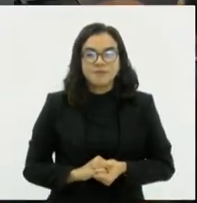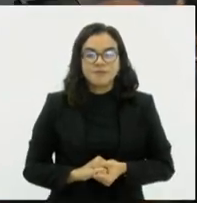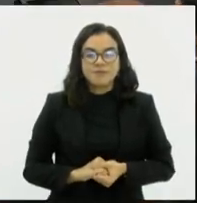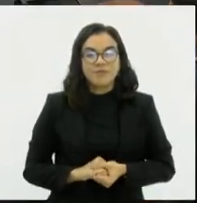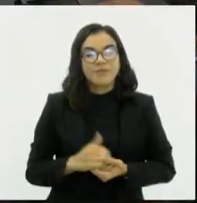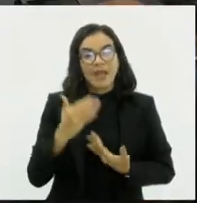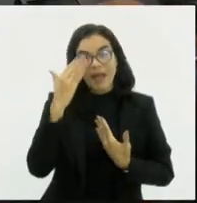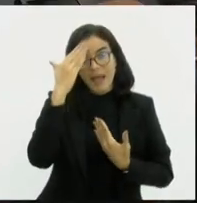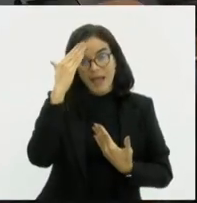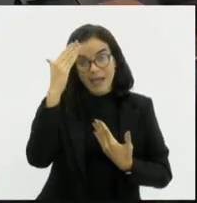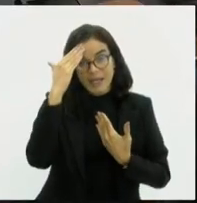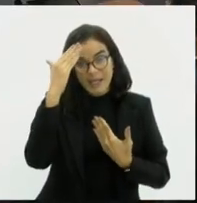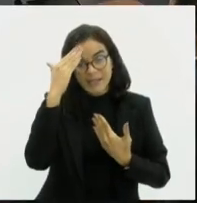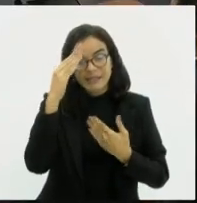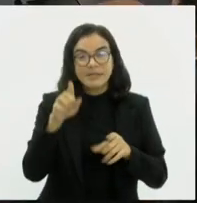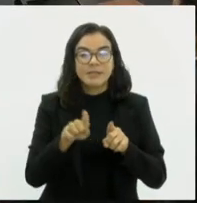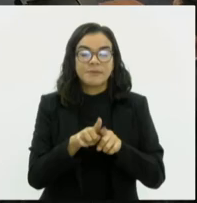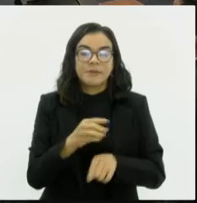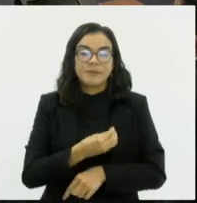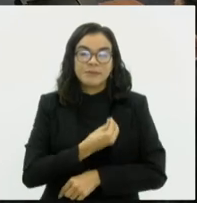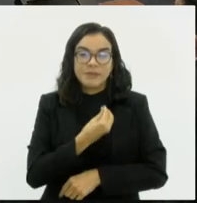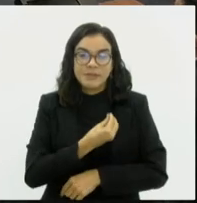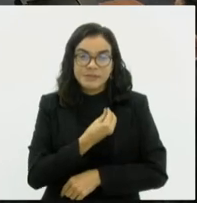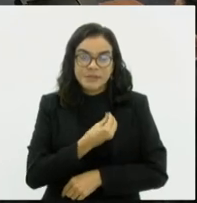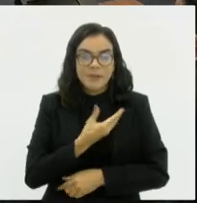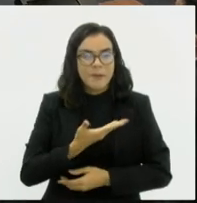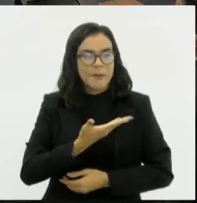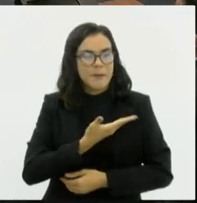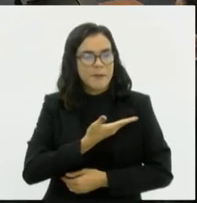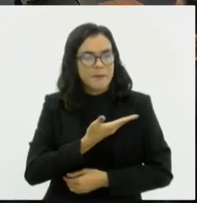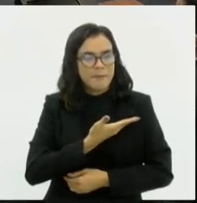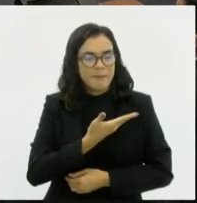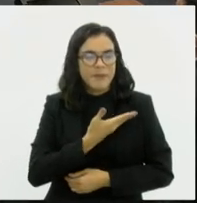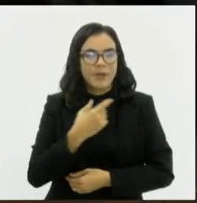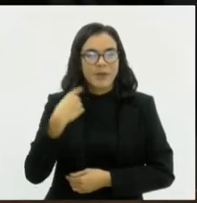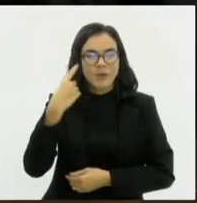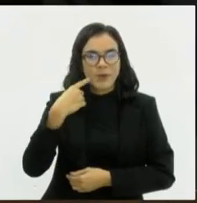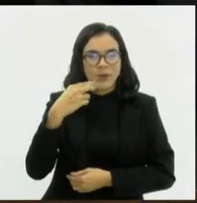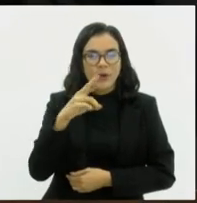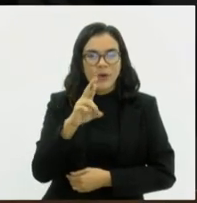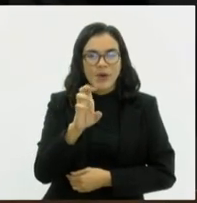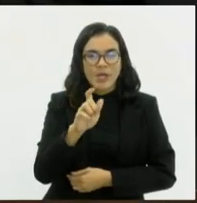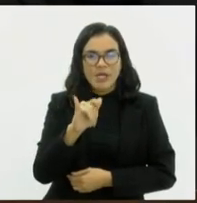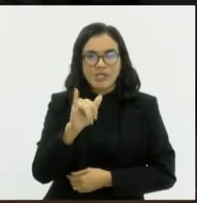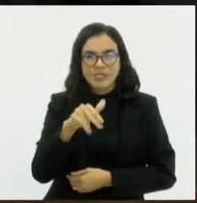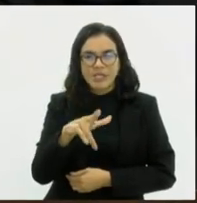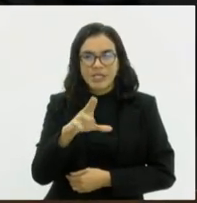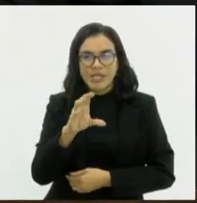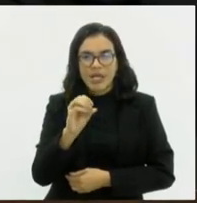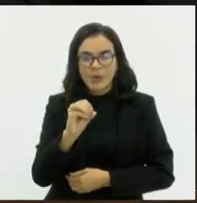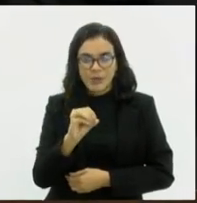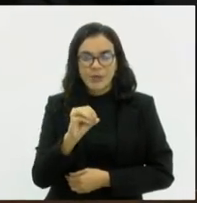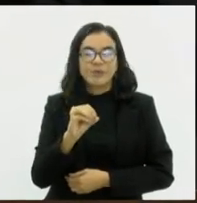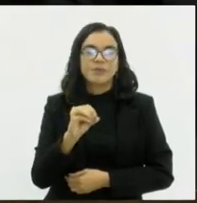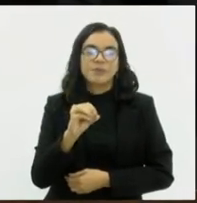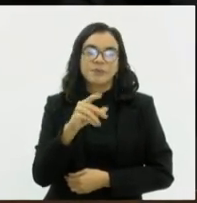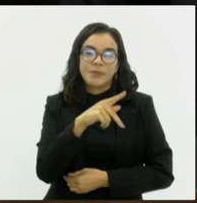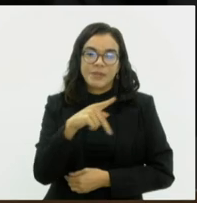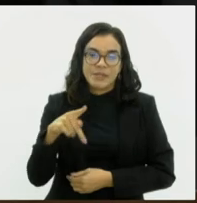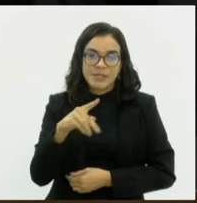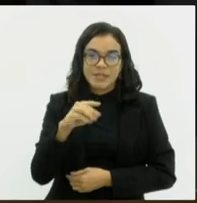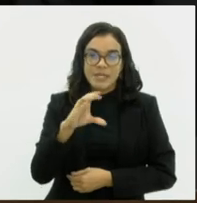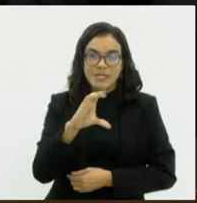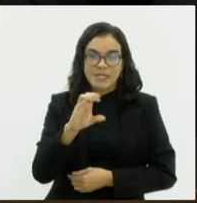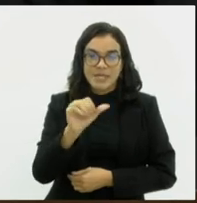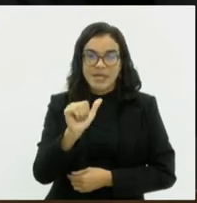Quero agradecer também a nossa presença desse nosso amigo, doutor Reginaldo, presidente da SEAB. Quero